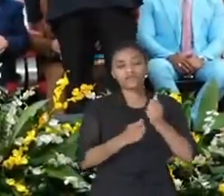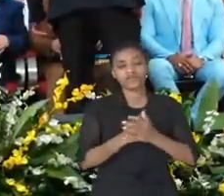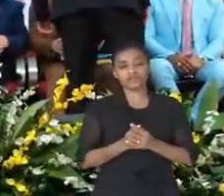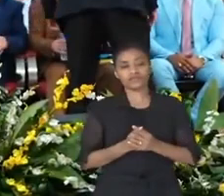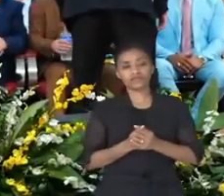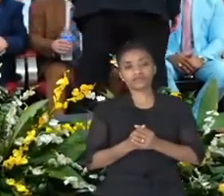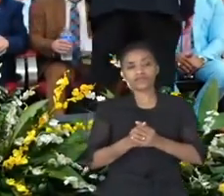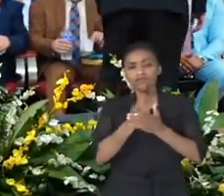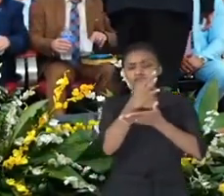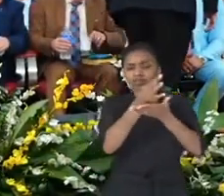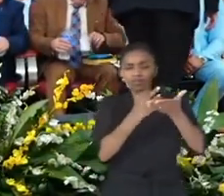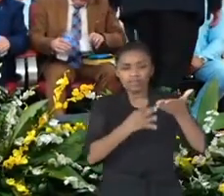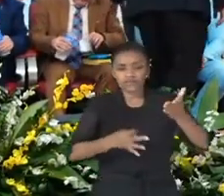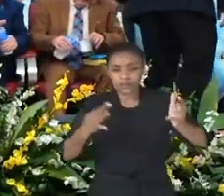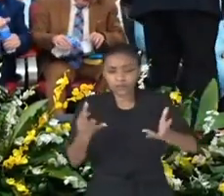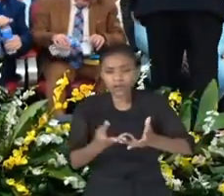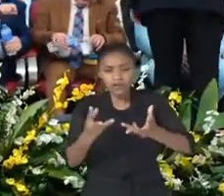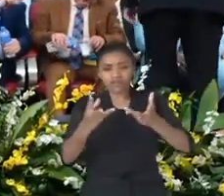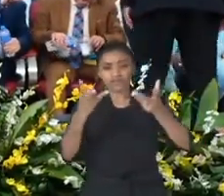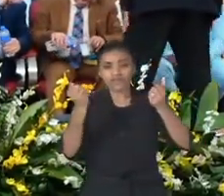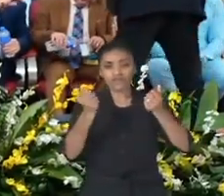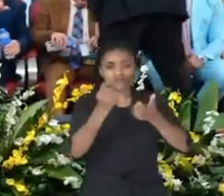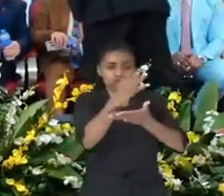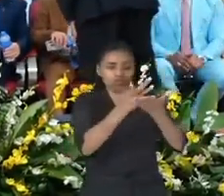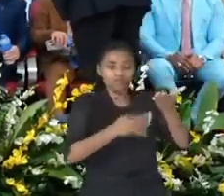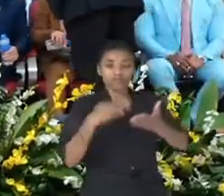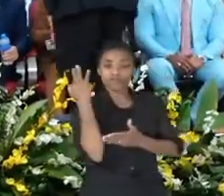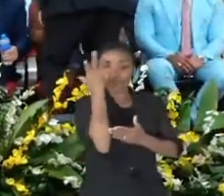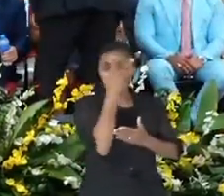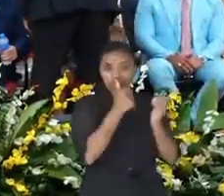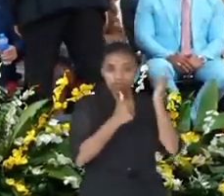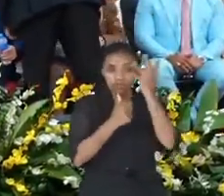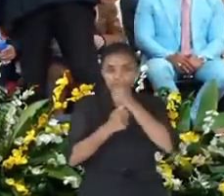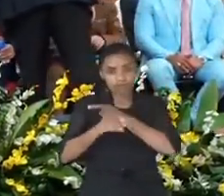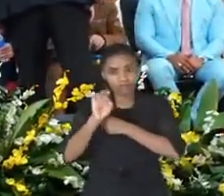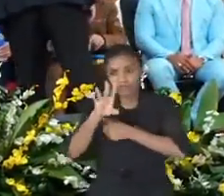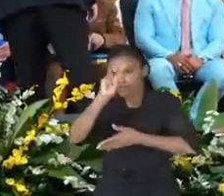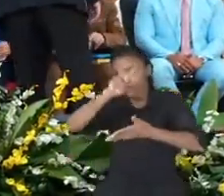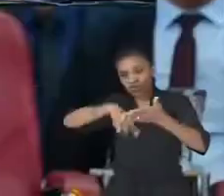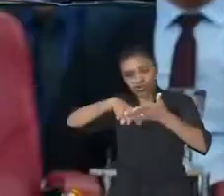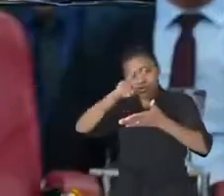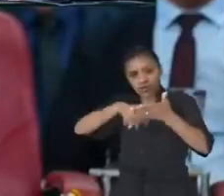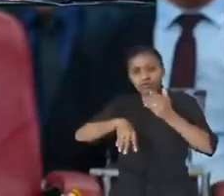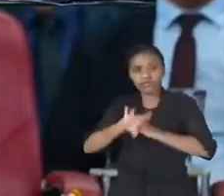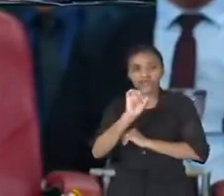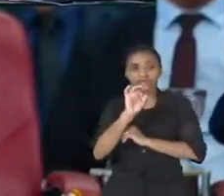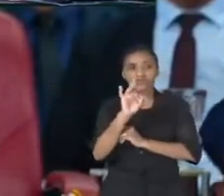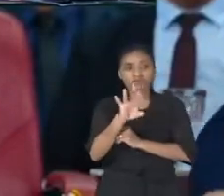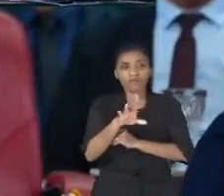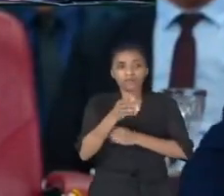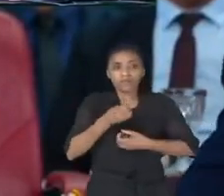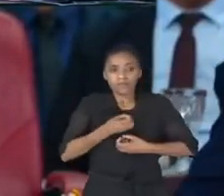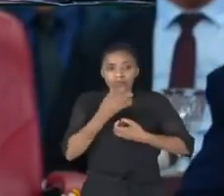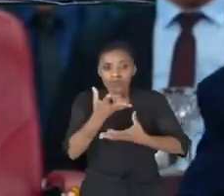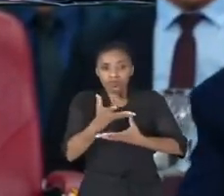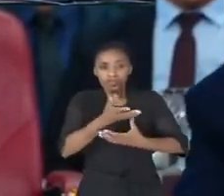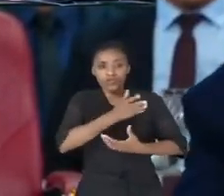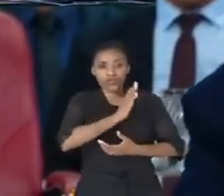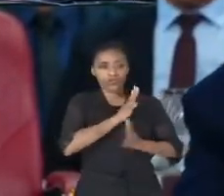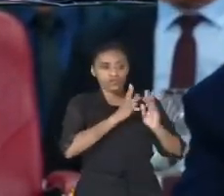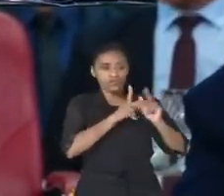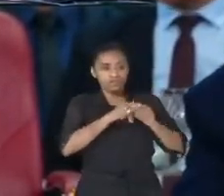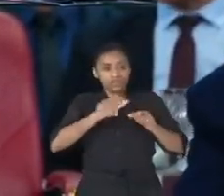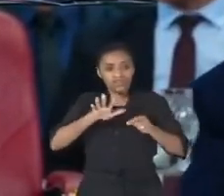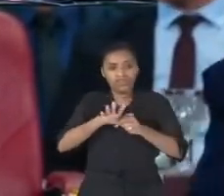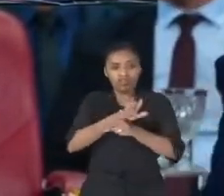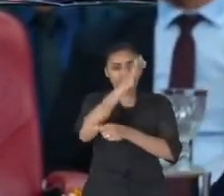Olha que texto magnífico, que texto lindo. Basta uma leitura, basta apenas uma recitação, e o coração da igreja se enche